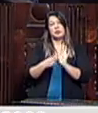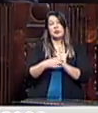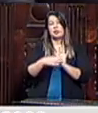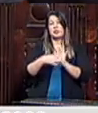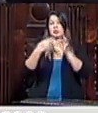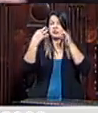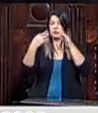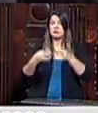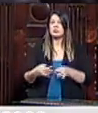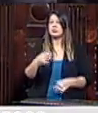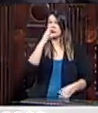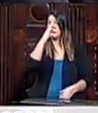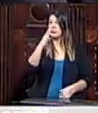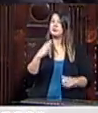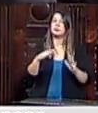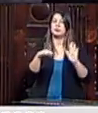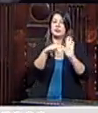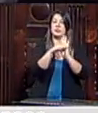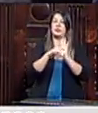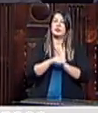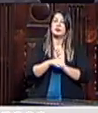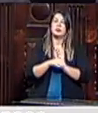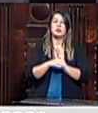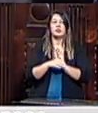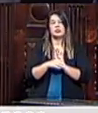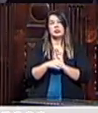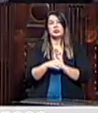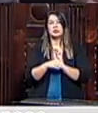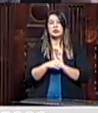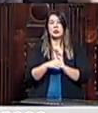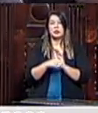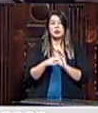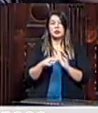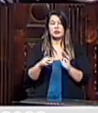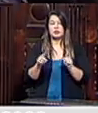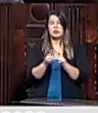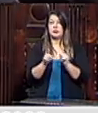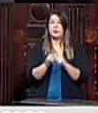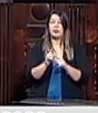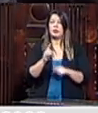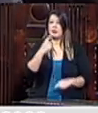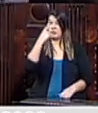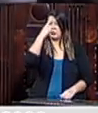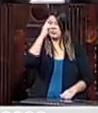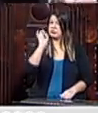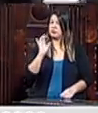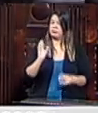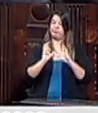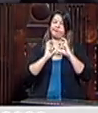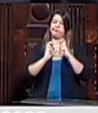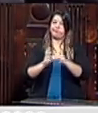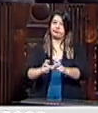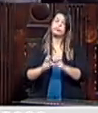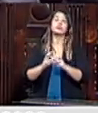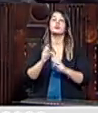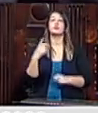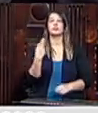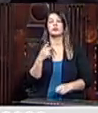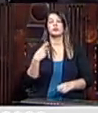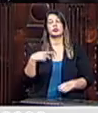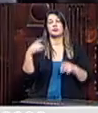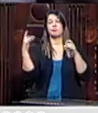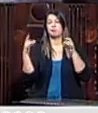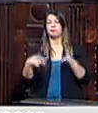exclusivamente para os ramais turísticos e não para toda a malha ferroviária criminosamente